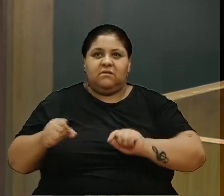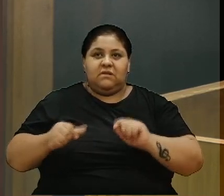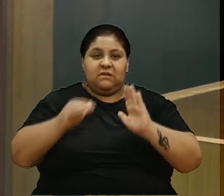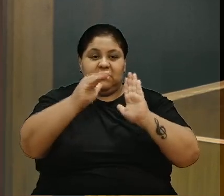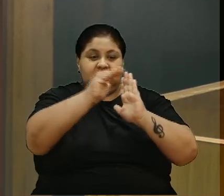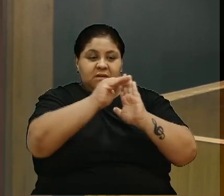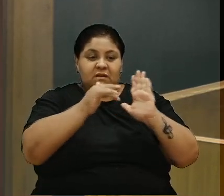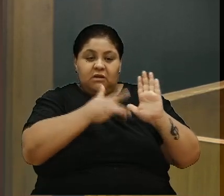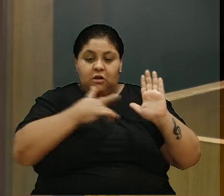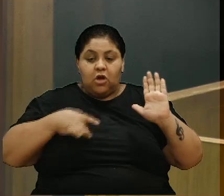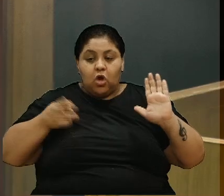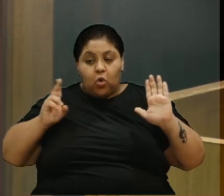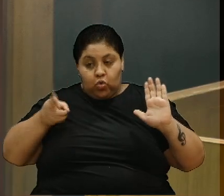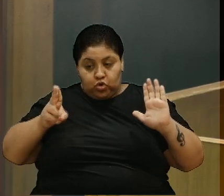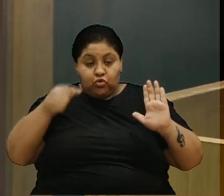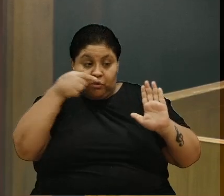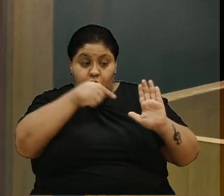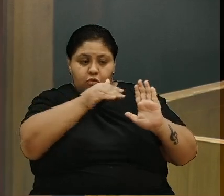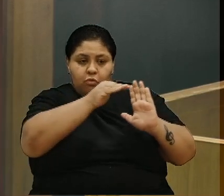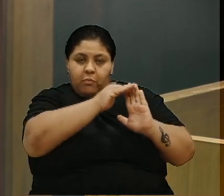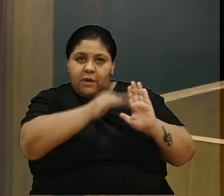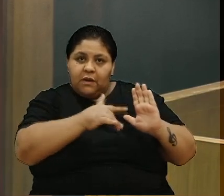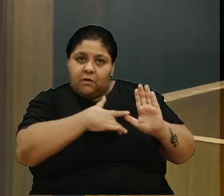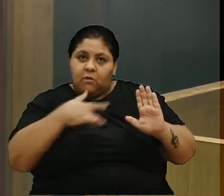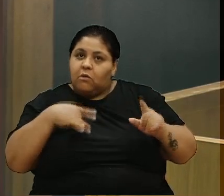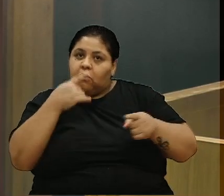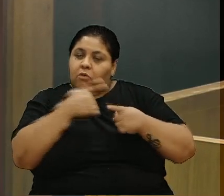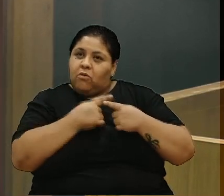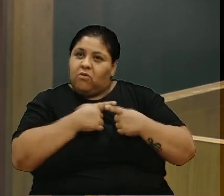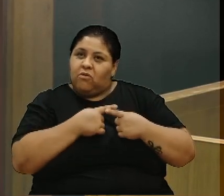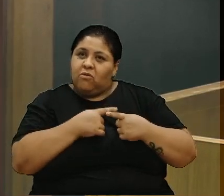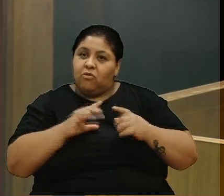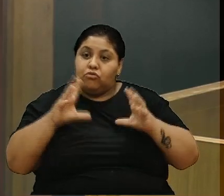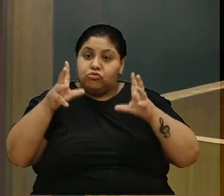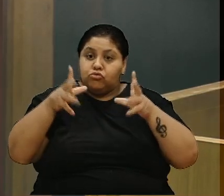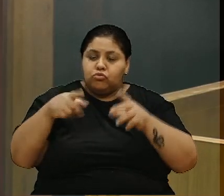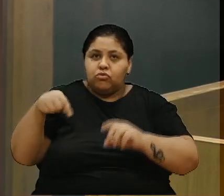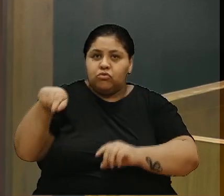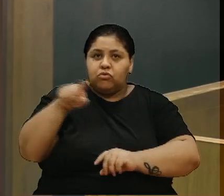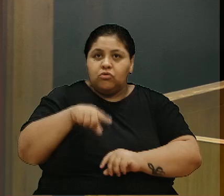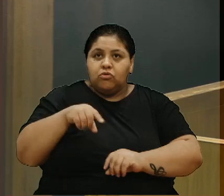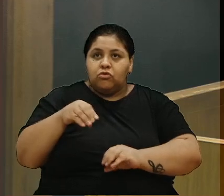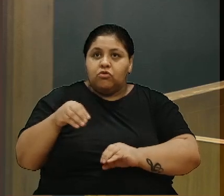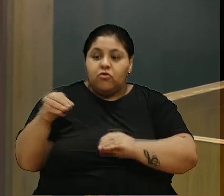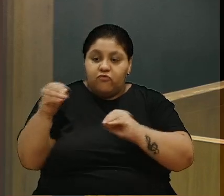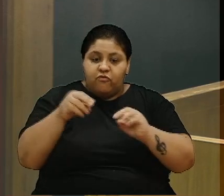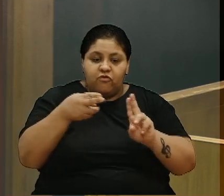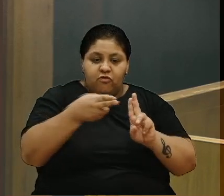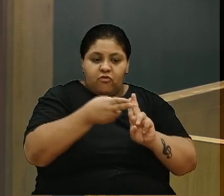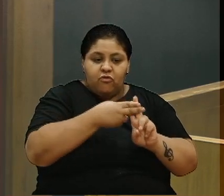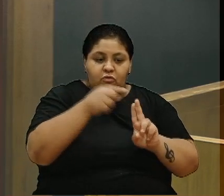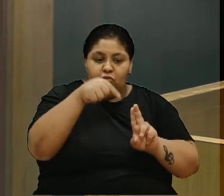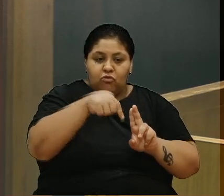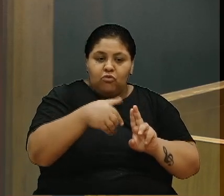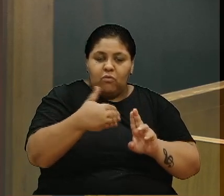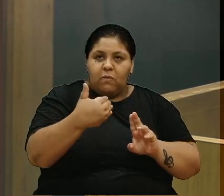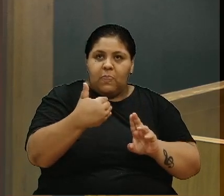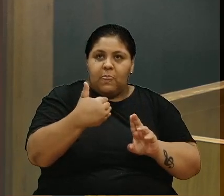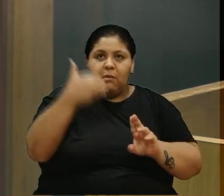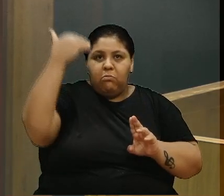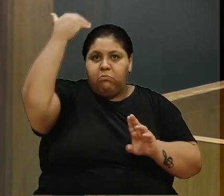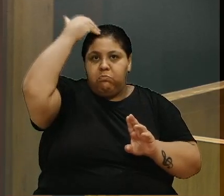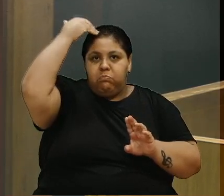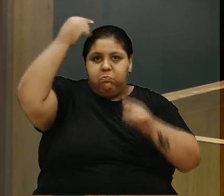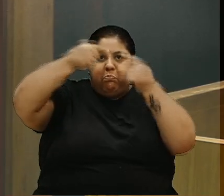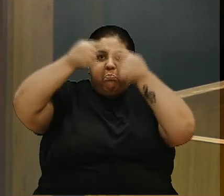saúde, mantenha-se no plano de saúde. Por quê? Se todo mundo vier para o SUS não vai aguentar. Então a